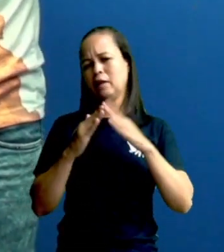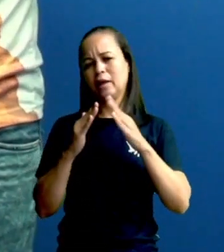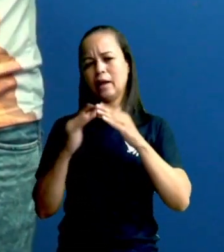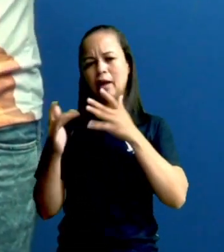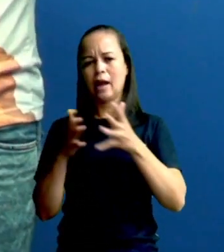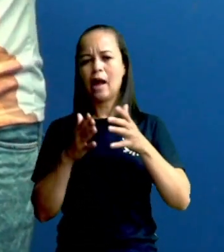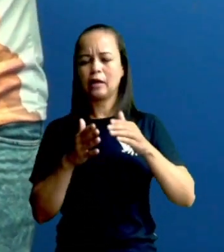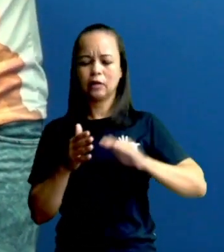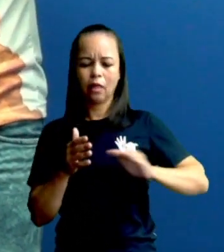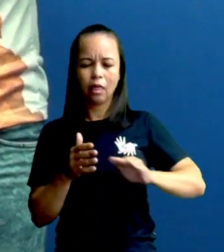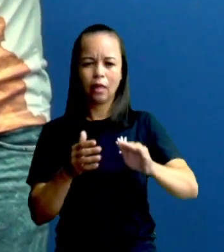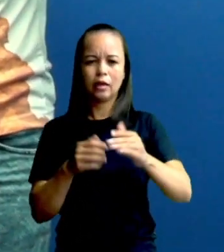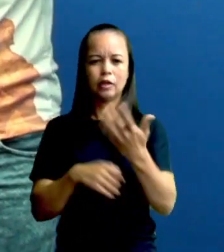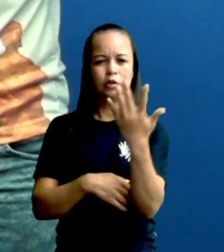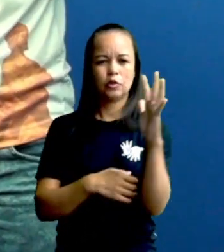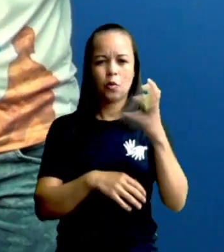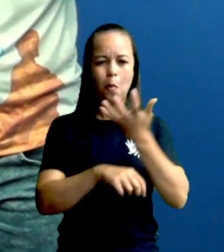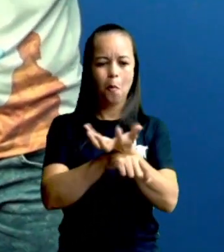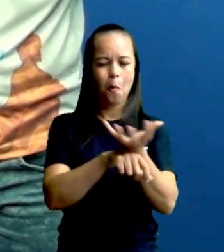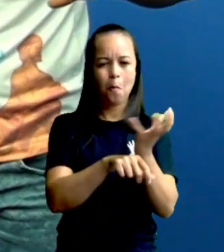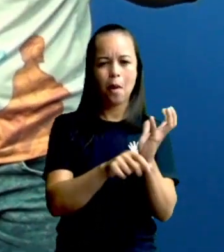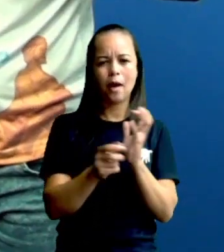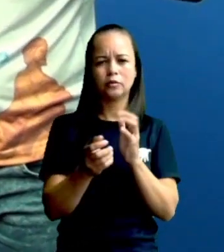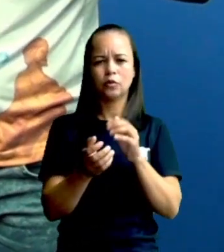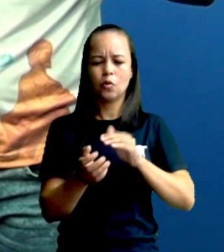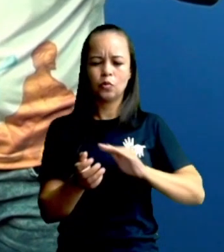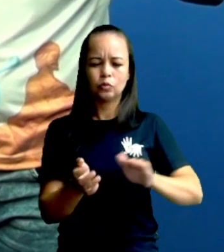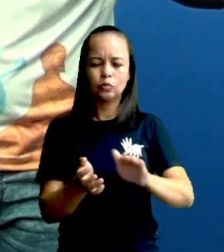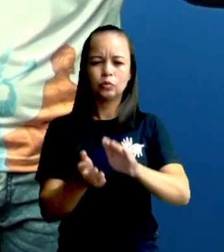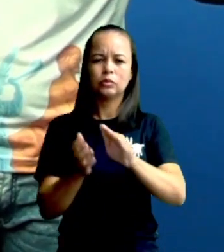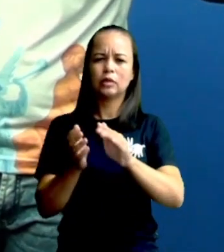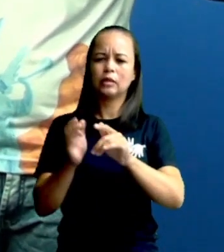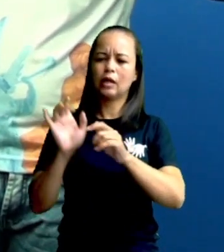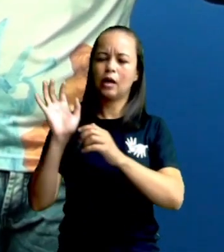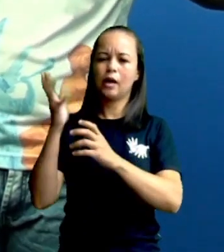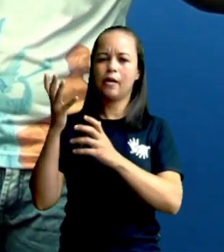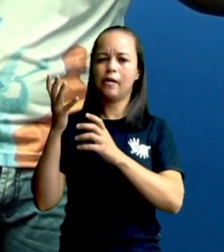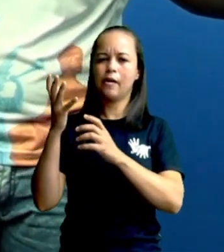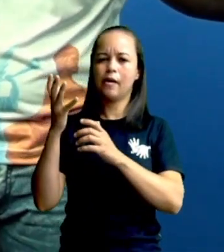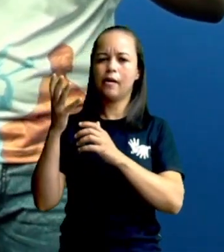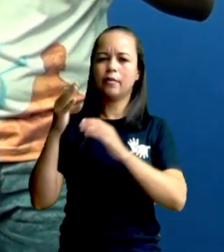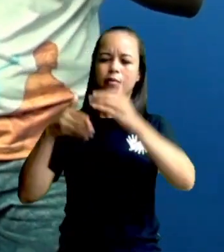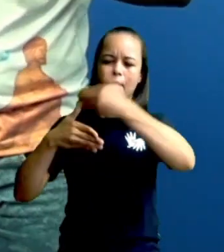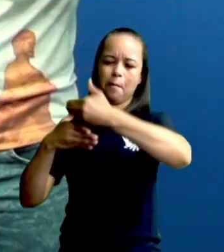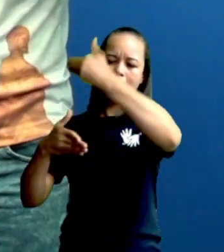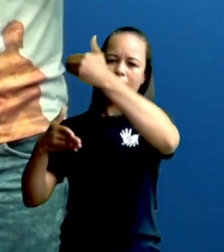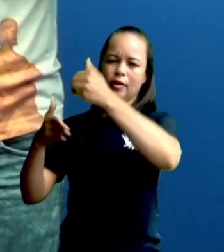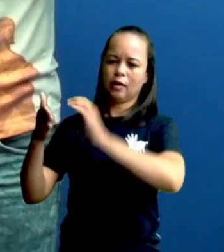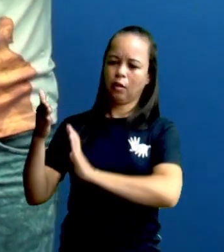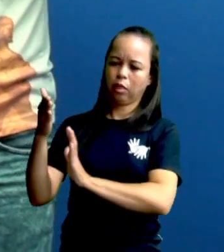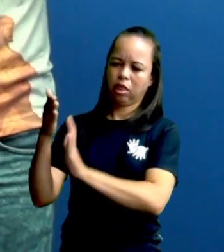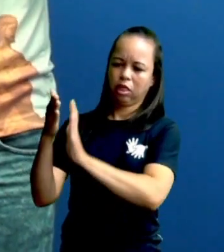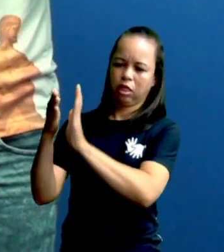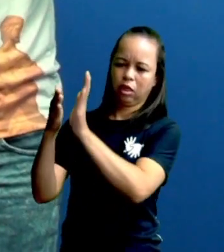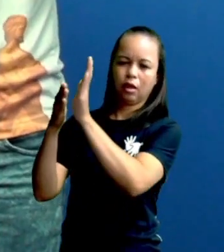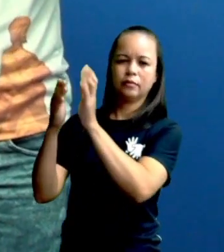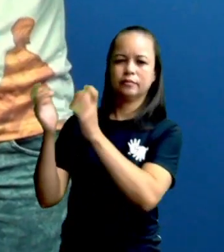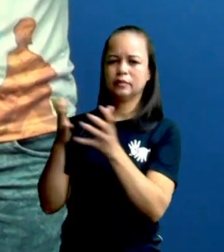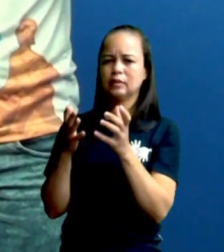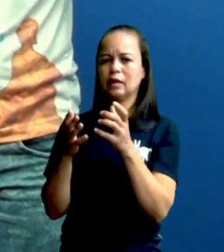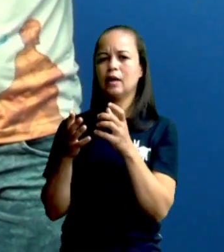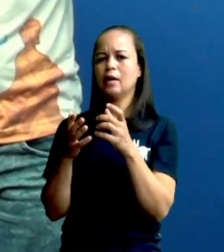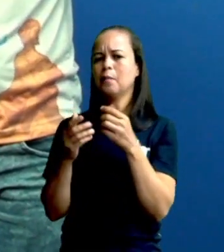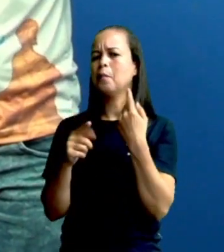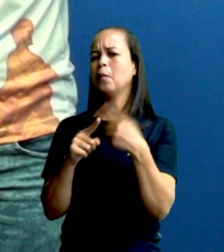no mato, né? Por que será que as lagartixas andam tão bem pelas paredes? As lagartixas possuem